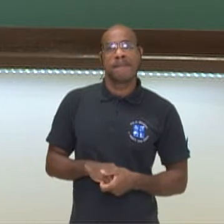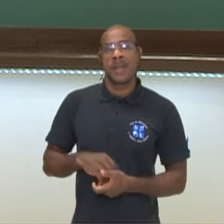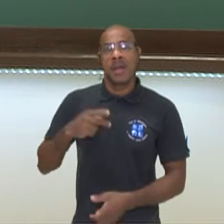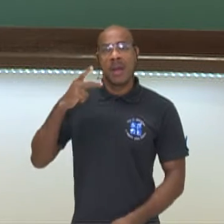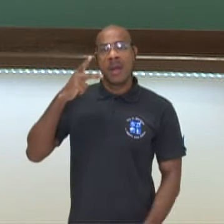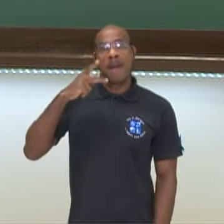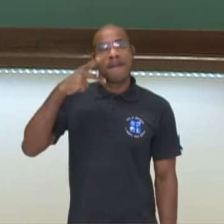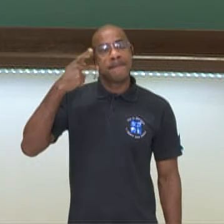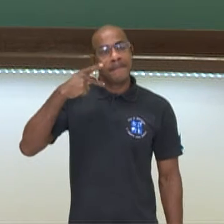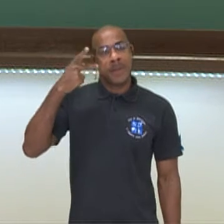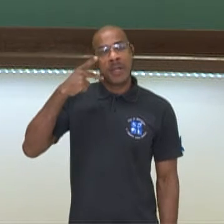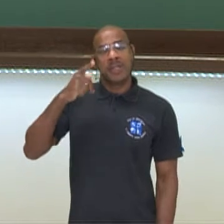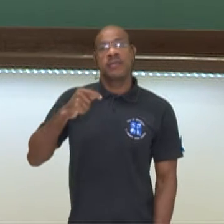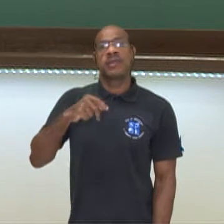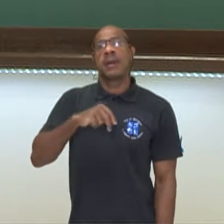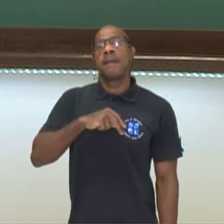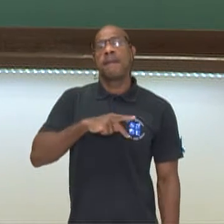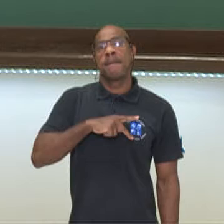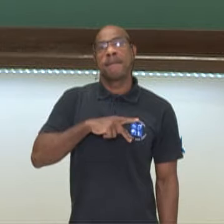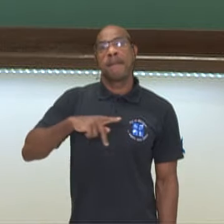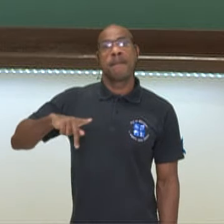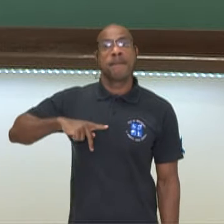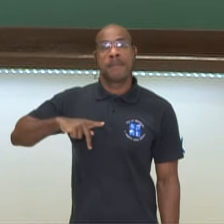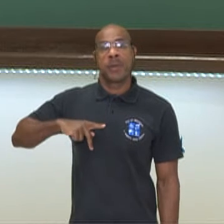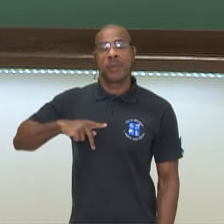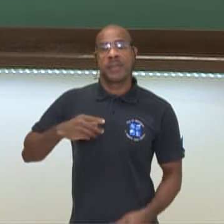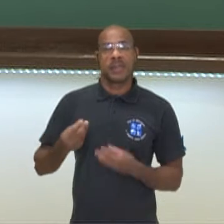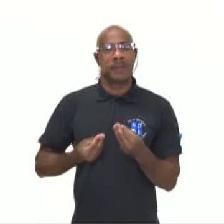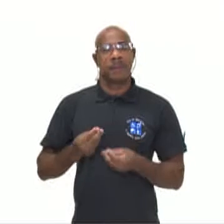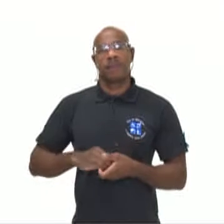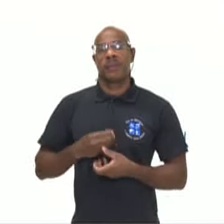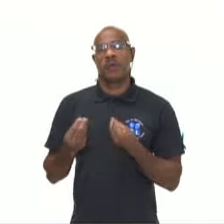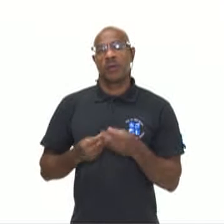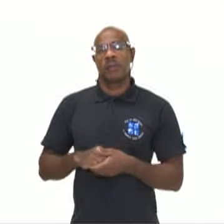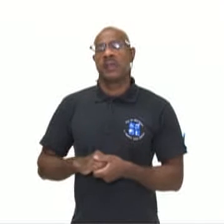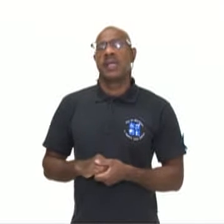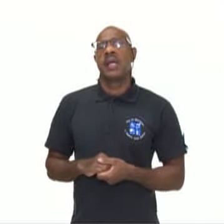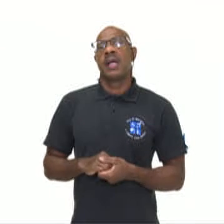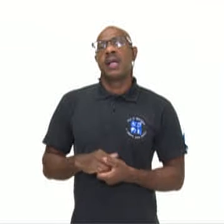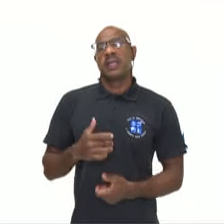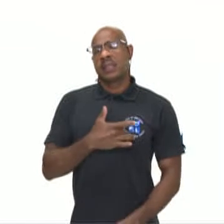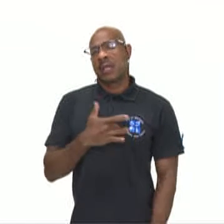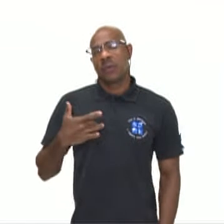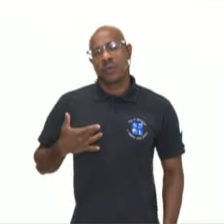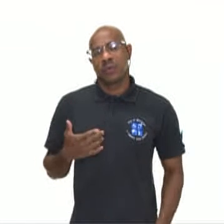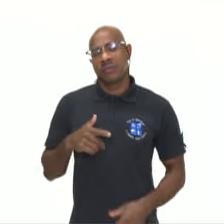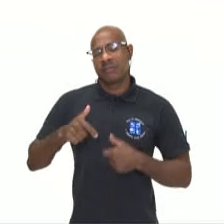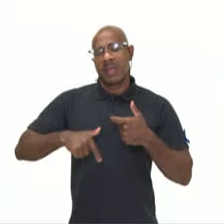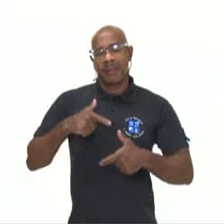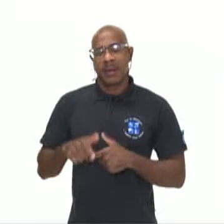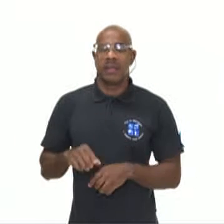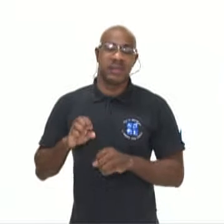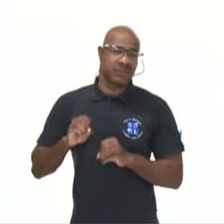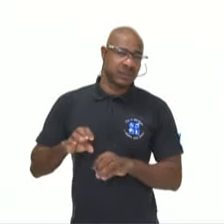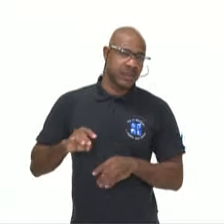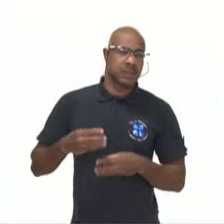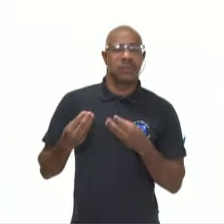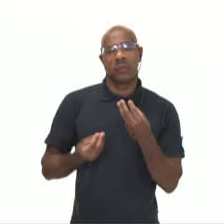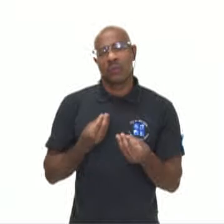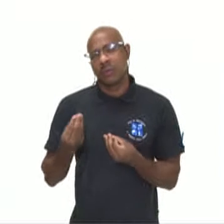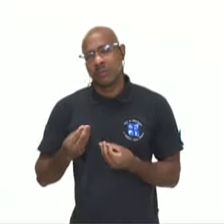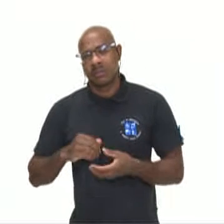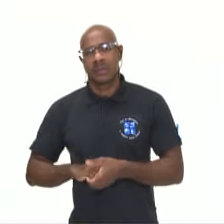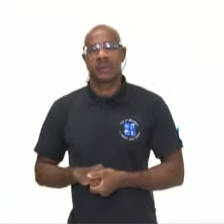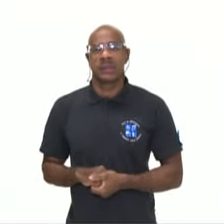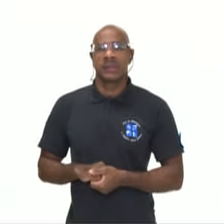dos direitos básicos do cidadão, como, né, saúde, o emprego, a educação, né, muito voltado aí a políticas,